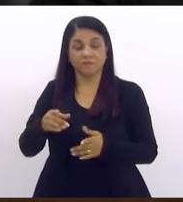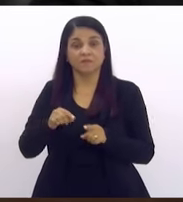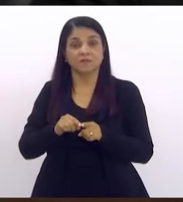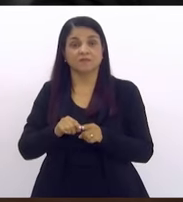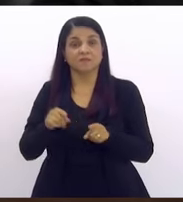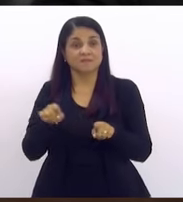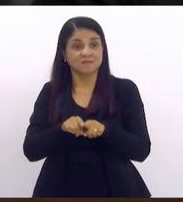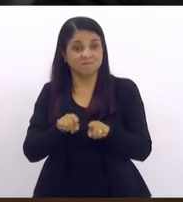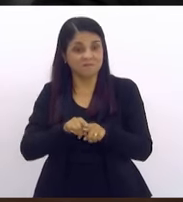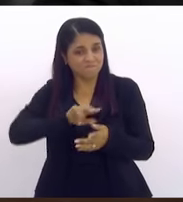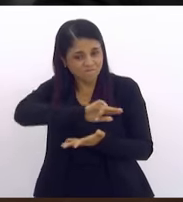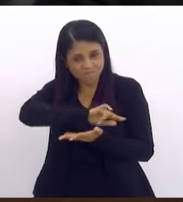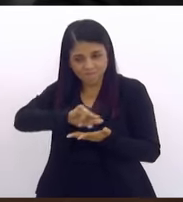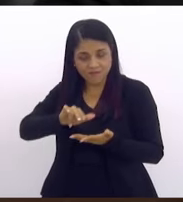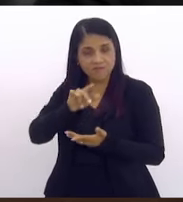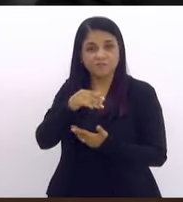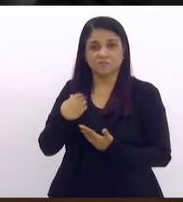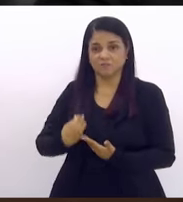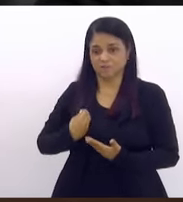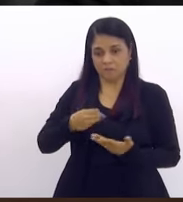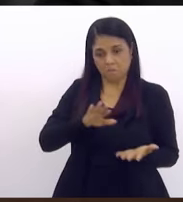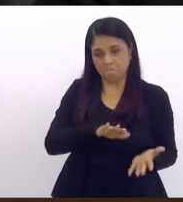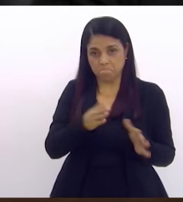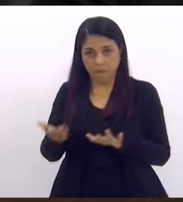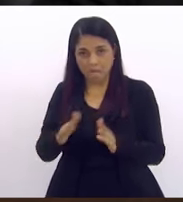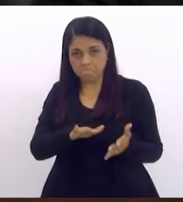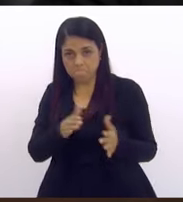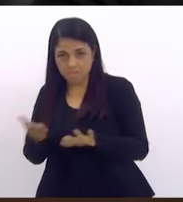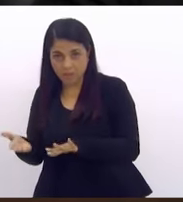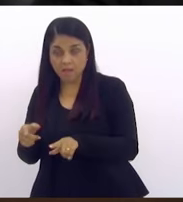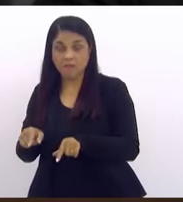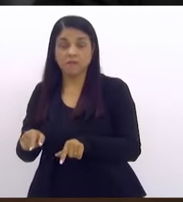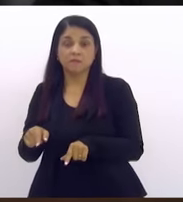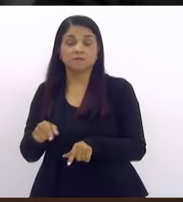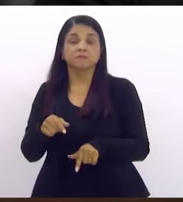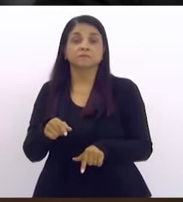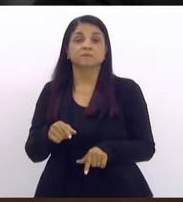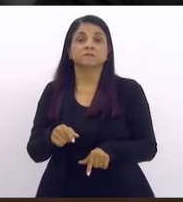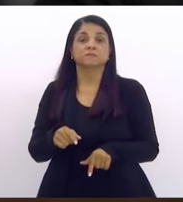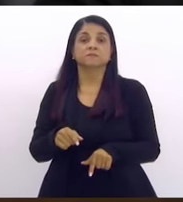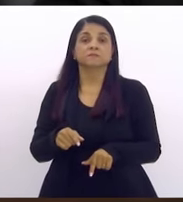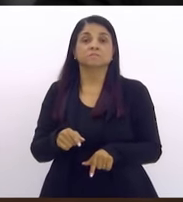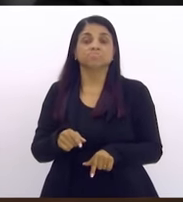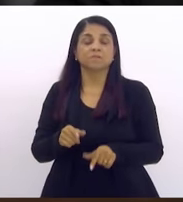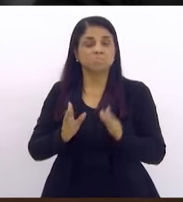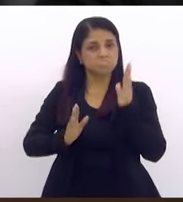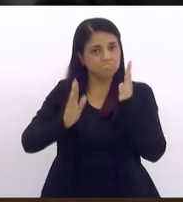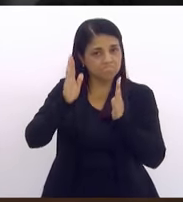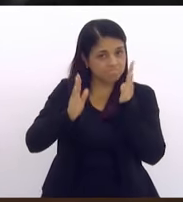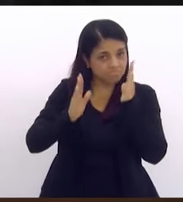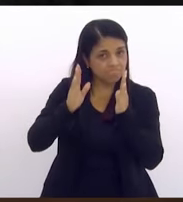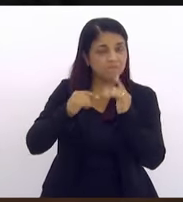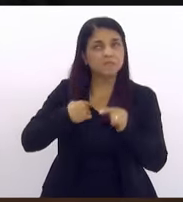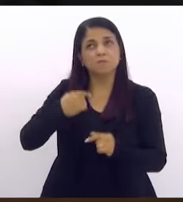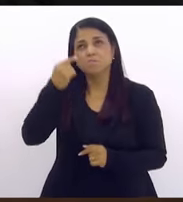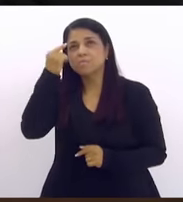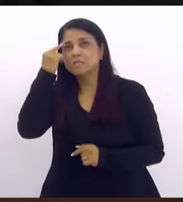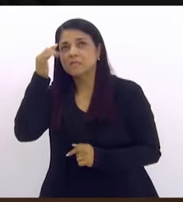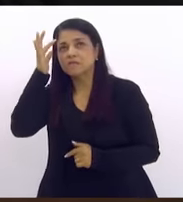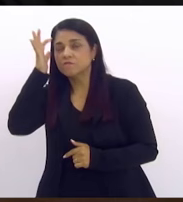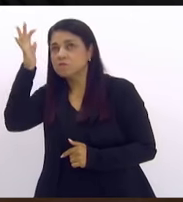absurdo de tantas vidas ceifadas naquele momento mais que nunca era preciso pensar